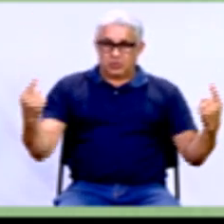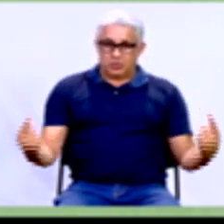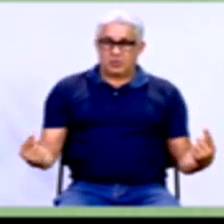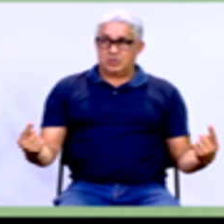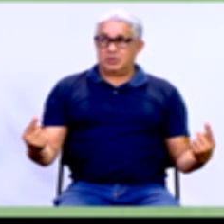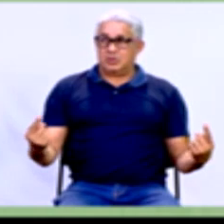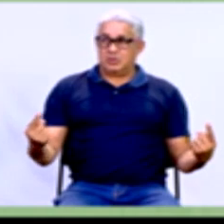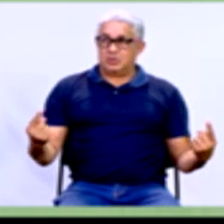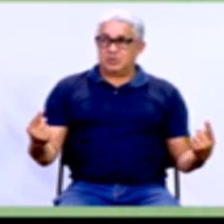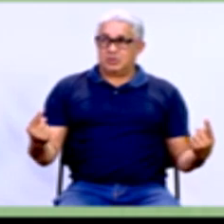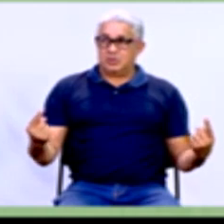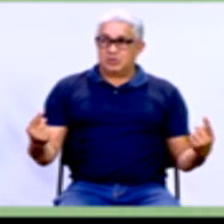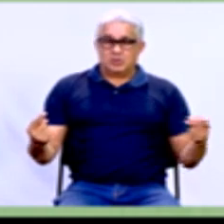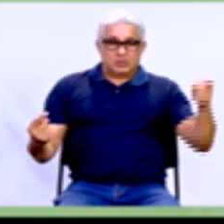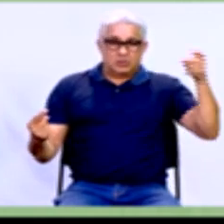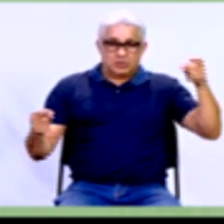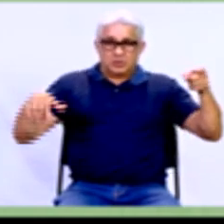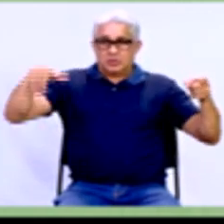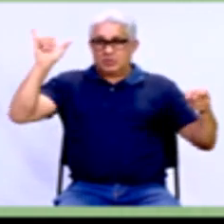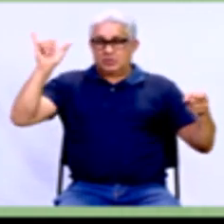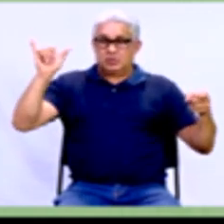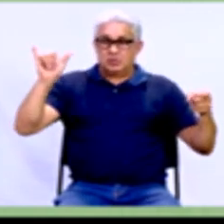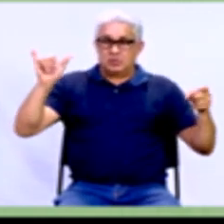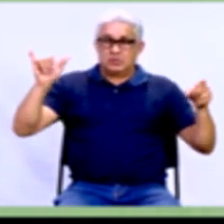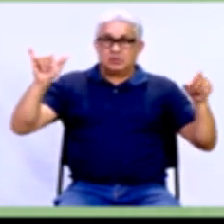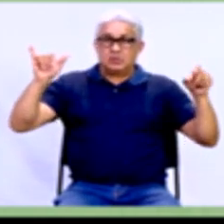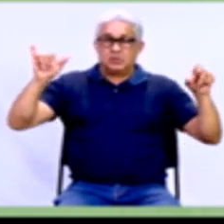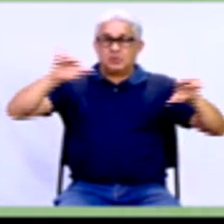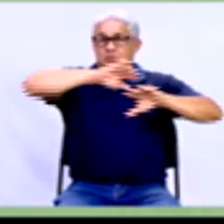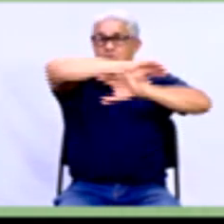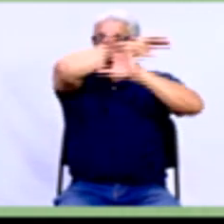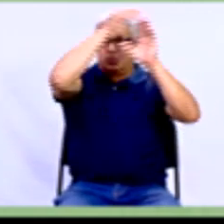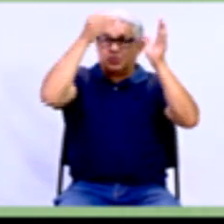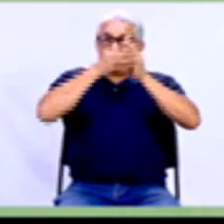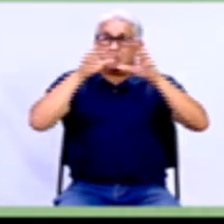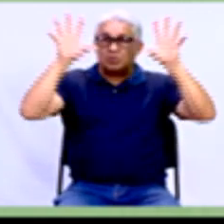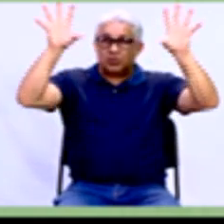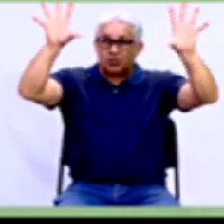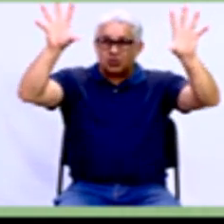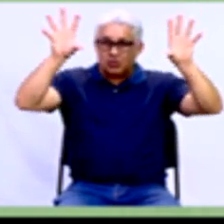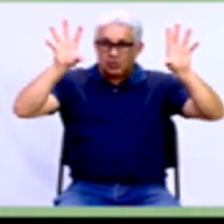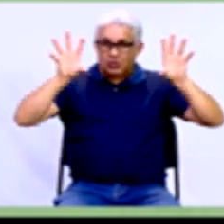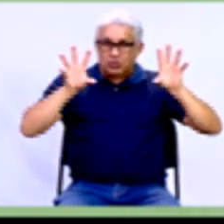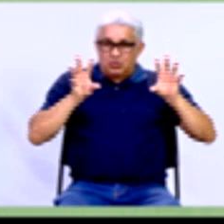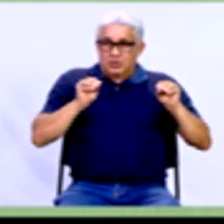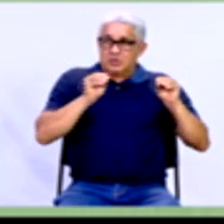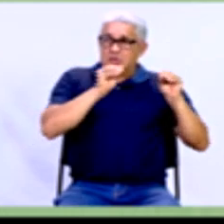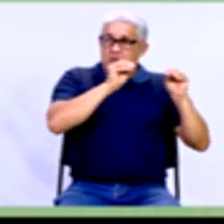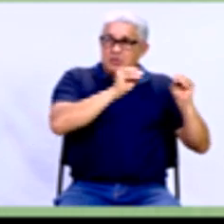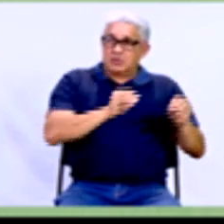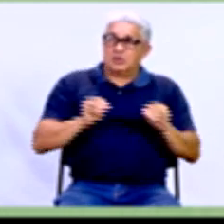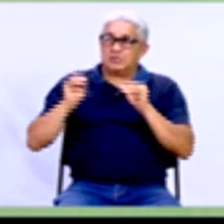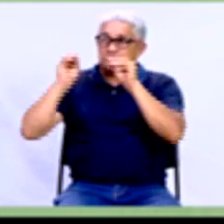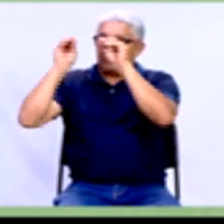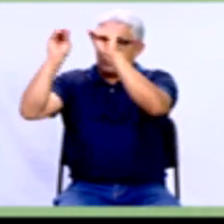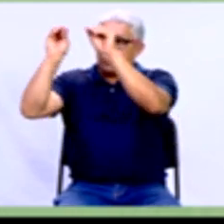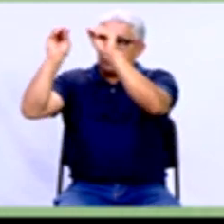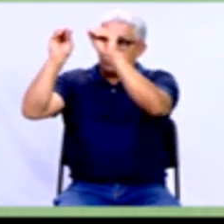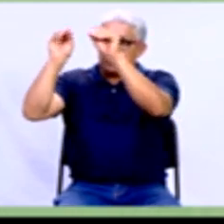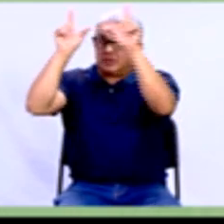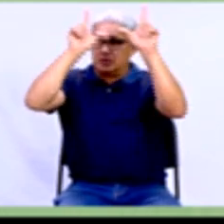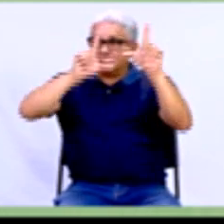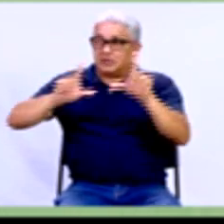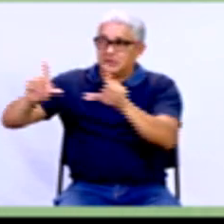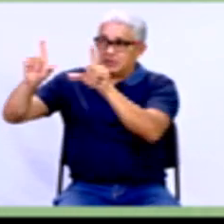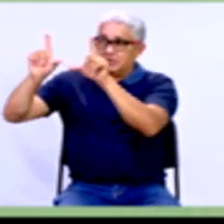de y e a média de y. Então, eu vou pegar todas essas informações e vou transportar para nosso próximo slide aqui para a